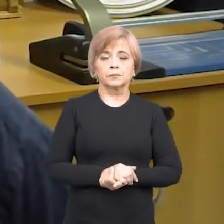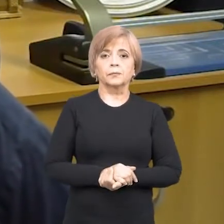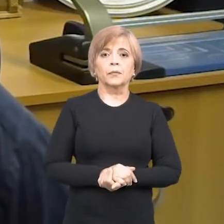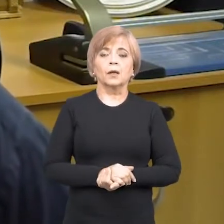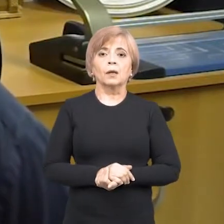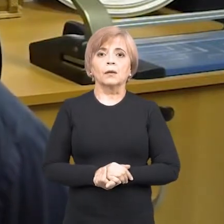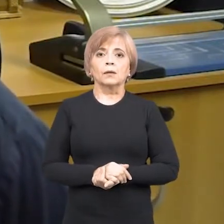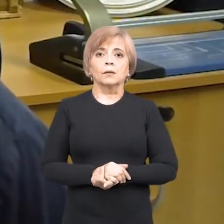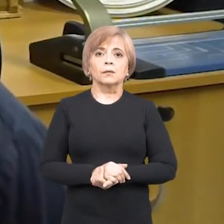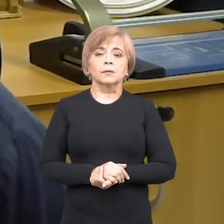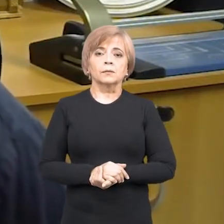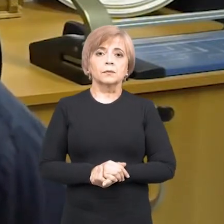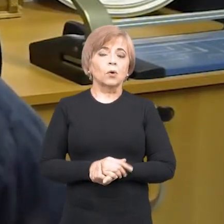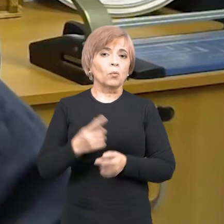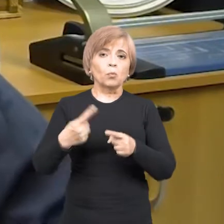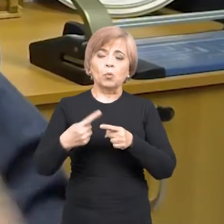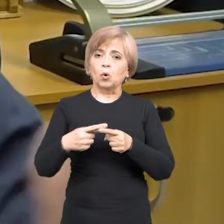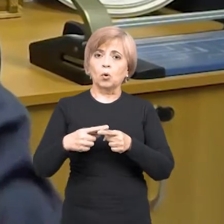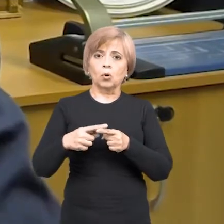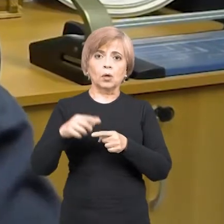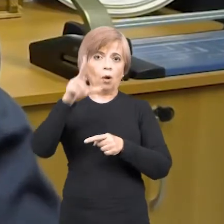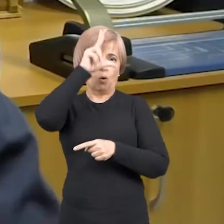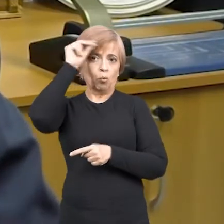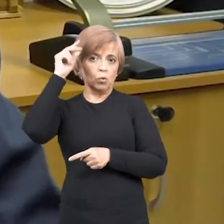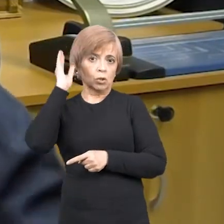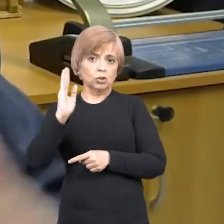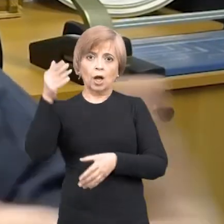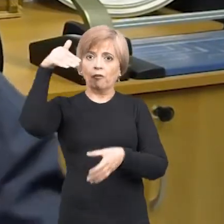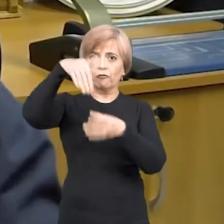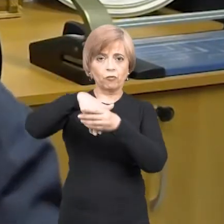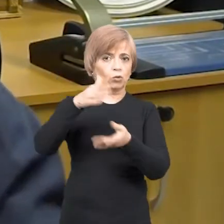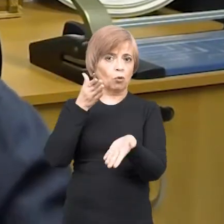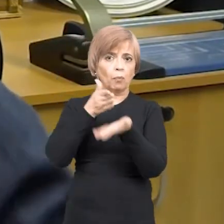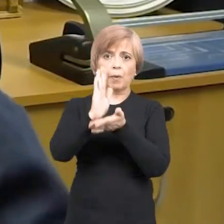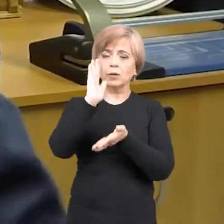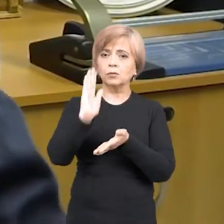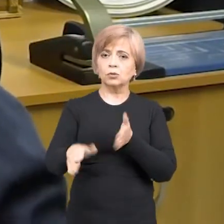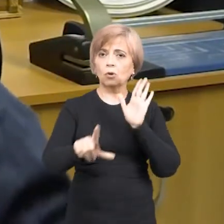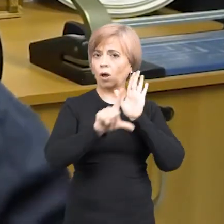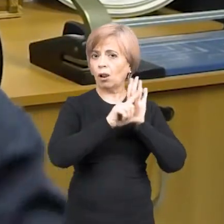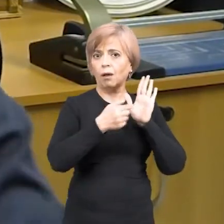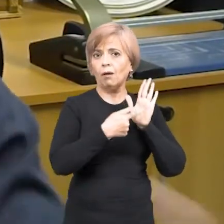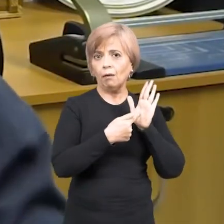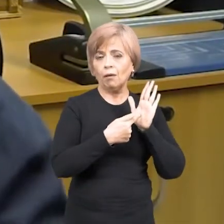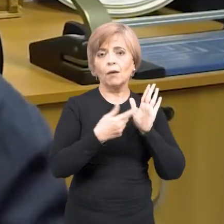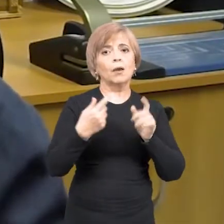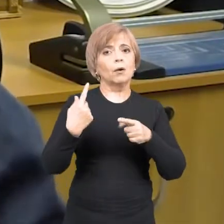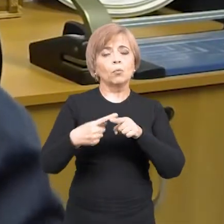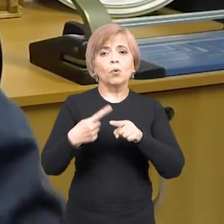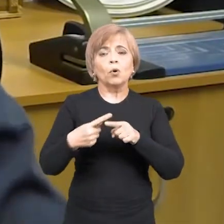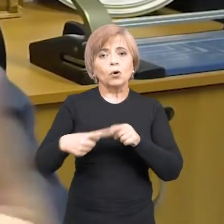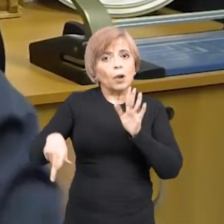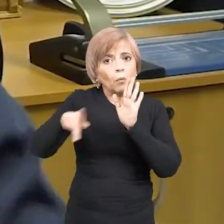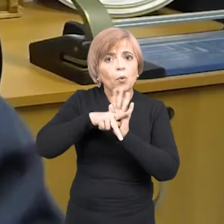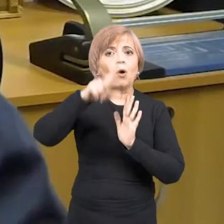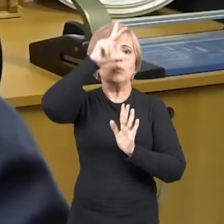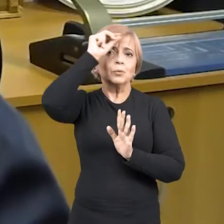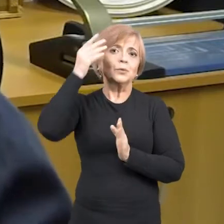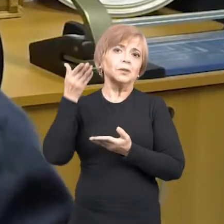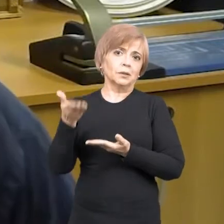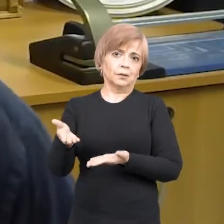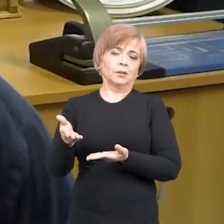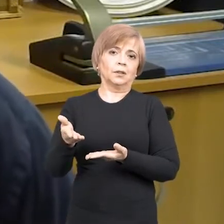lei municipal, aprovada pelo próprio município, sancionada pelo Poder Executivo, aprovada pelo Poder Legislativo do